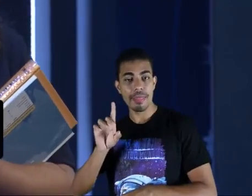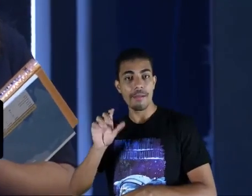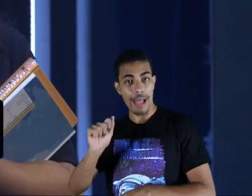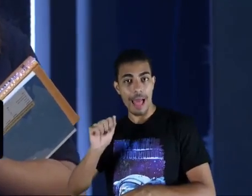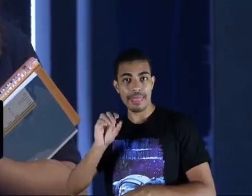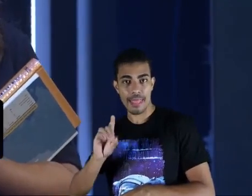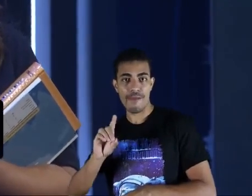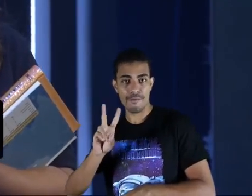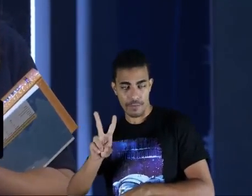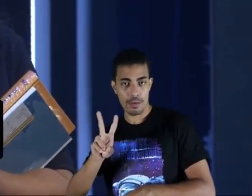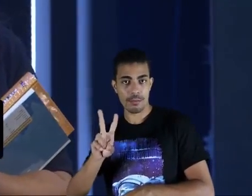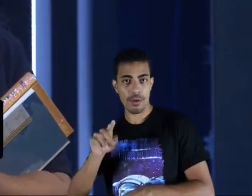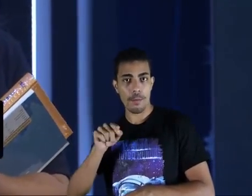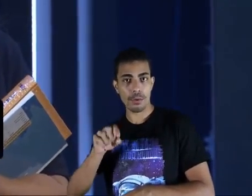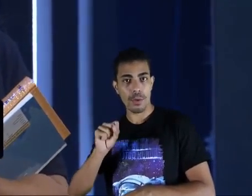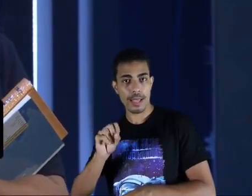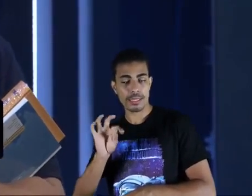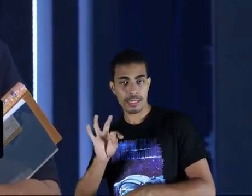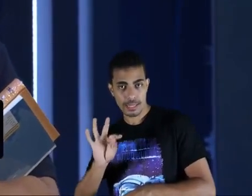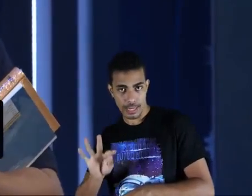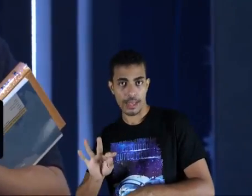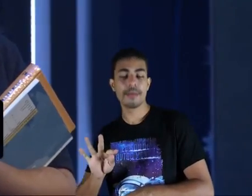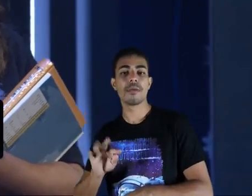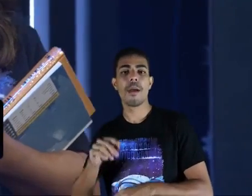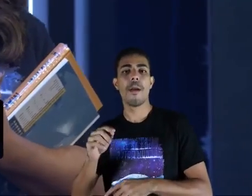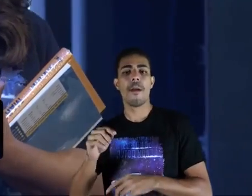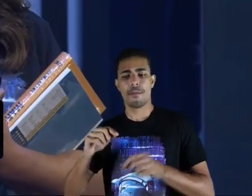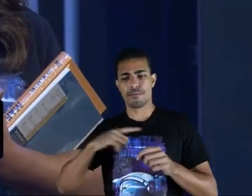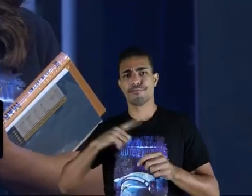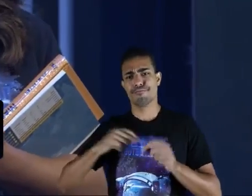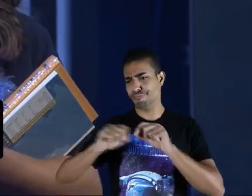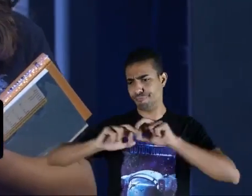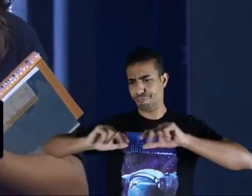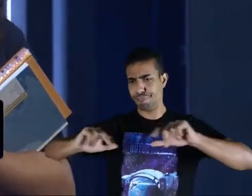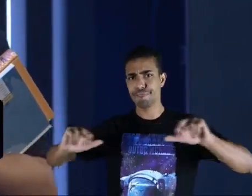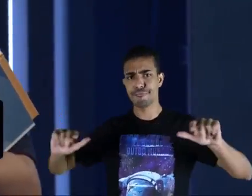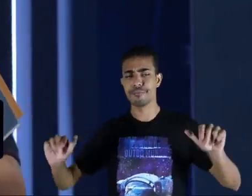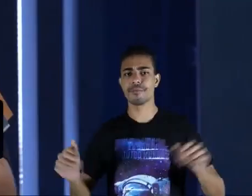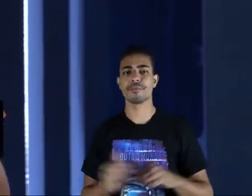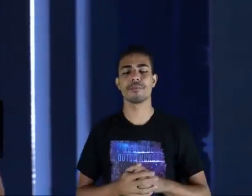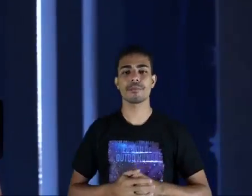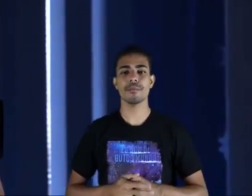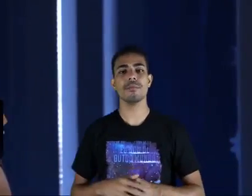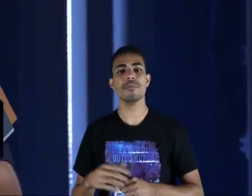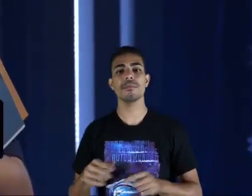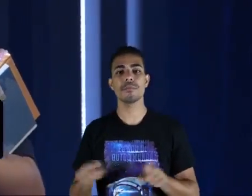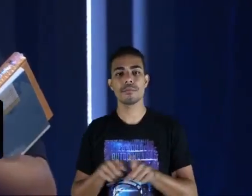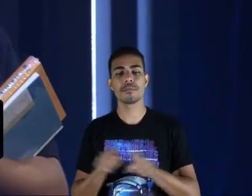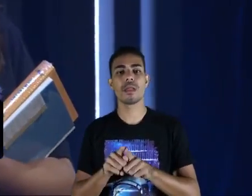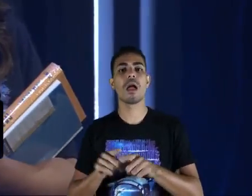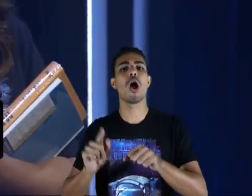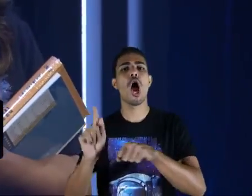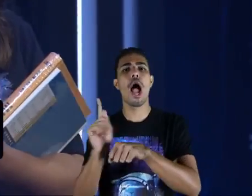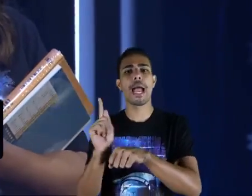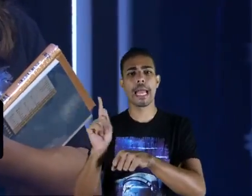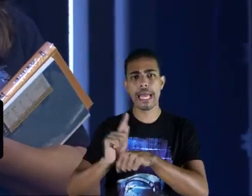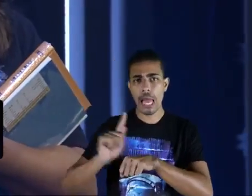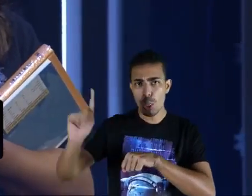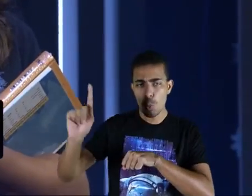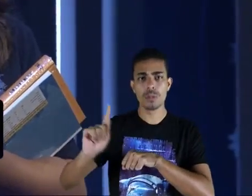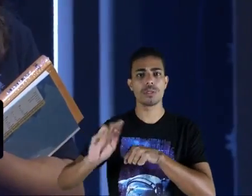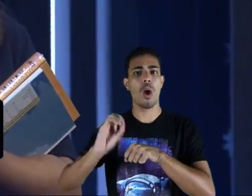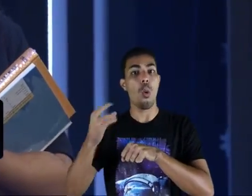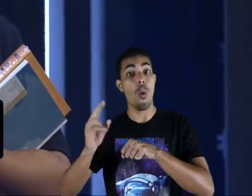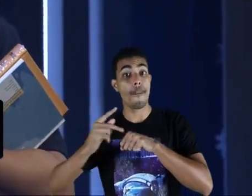adv.st/sorteio-bolsas. Nesse site a gente tem um formulário específico para quem tem interesse em cursar uma pós-graduação ou um curso,